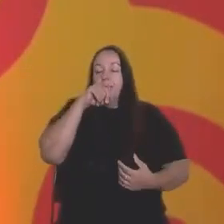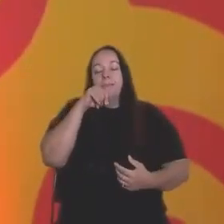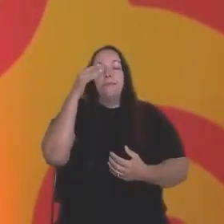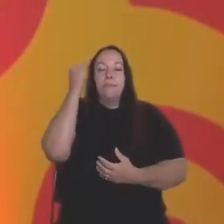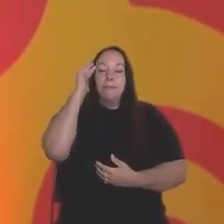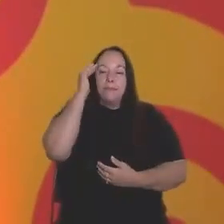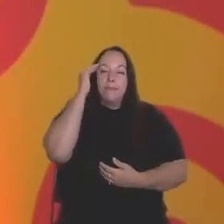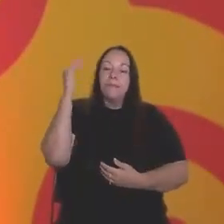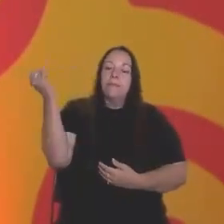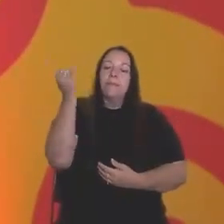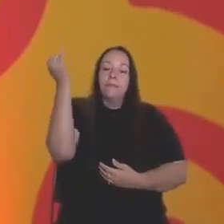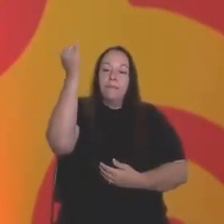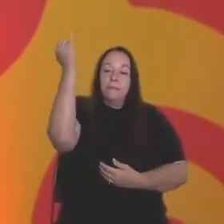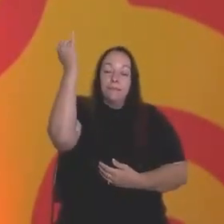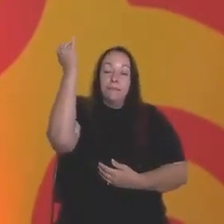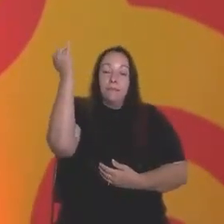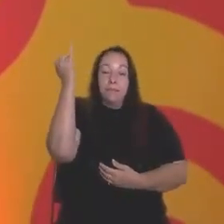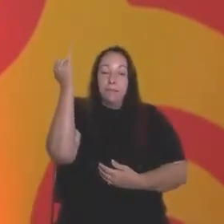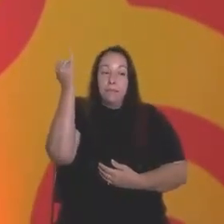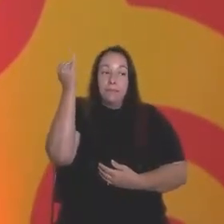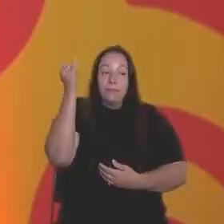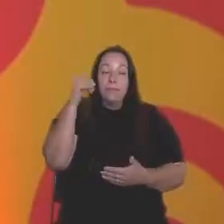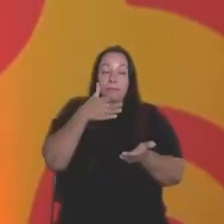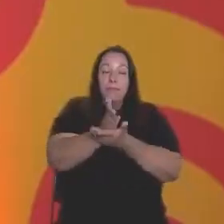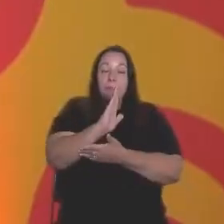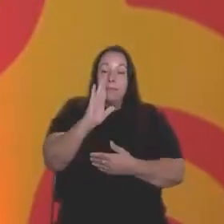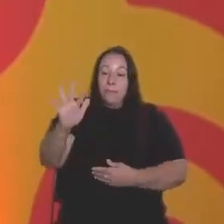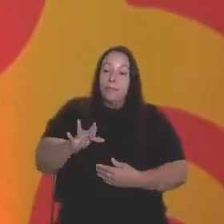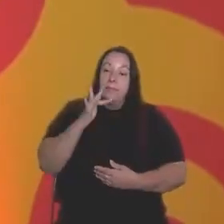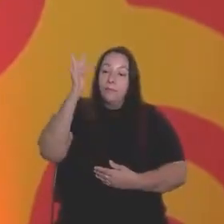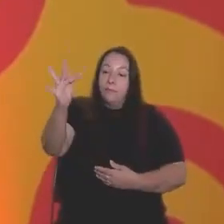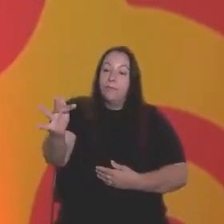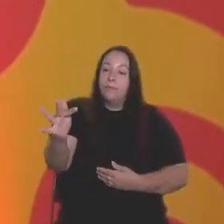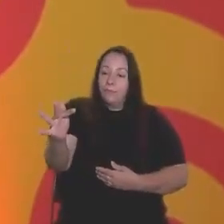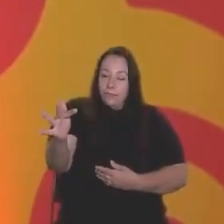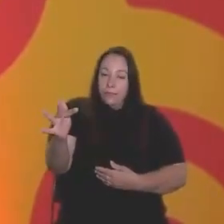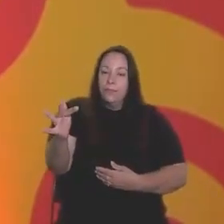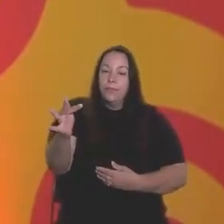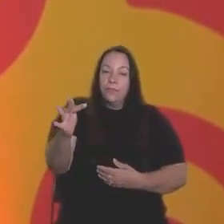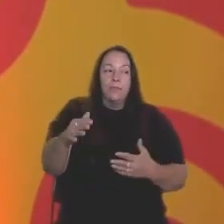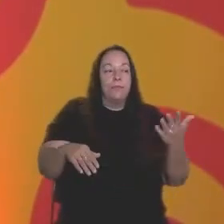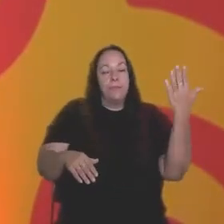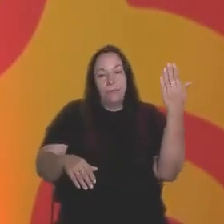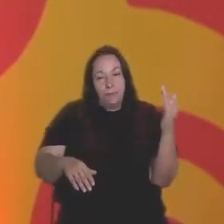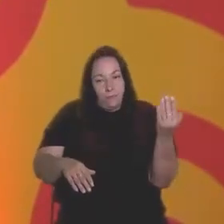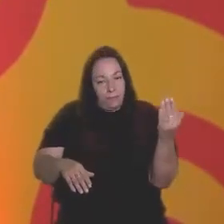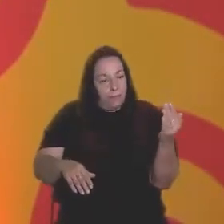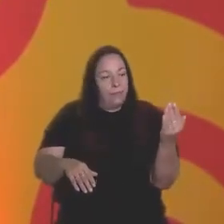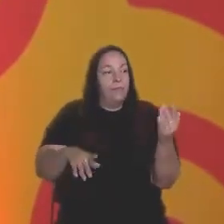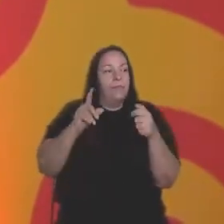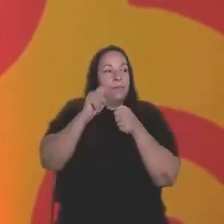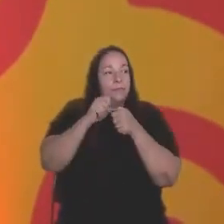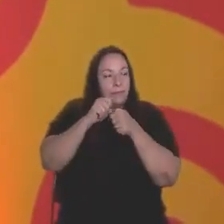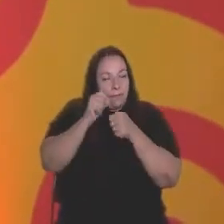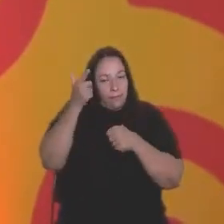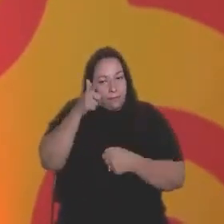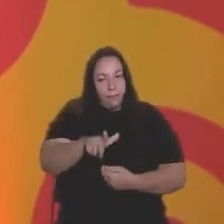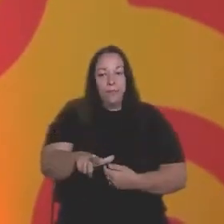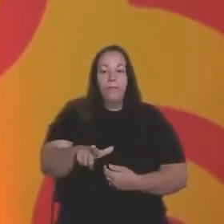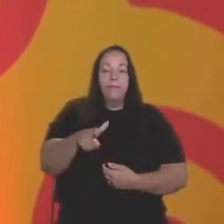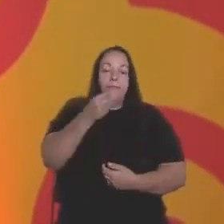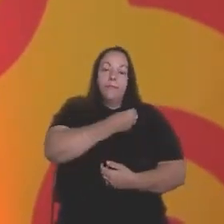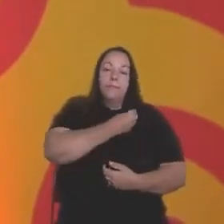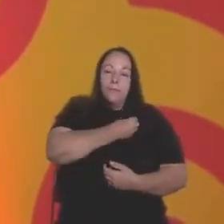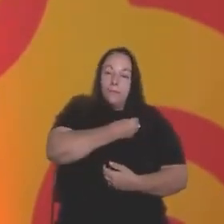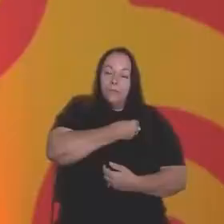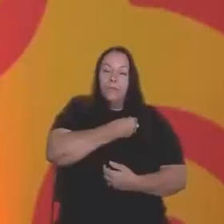para entender a importância, e aí sim eles repassem isso para o futuro. Porque a gente é espelho, né? A gente repete aquilo que a gente